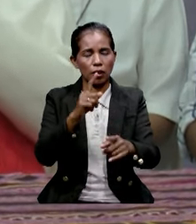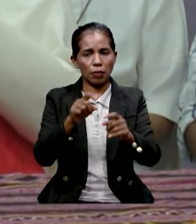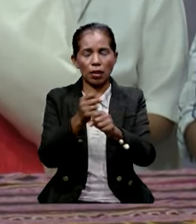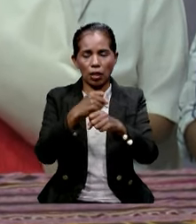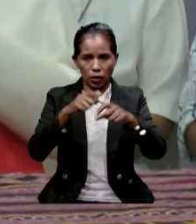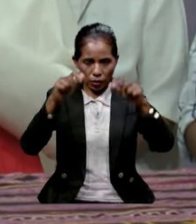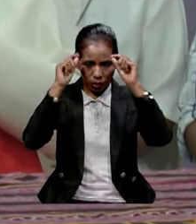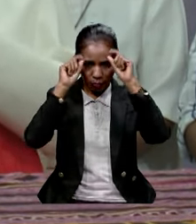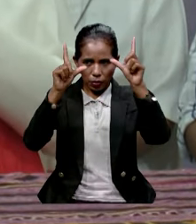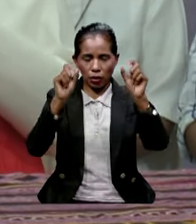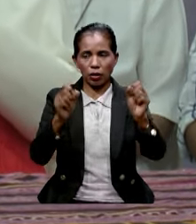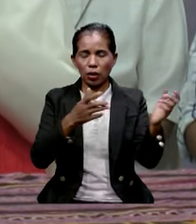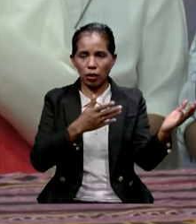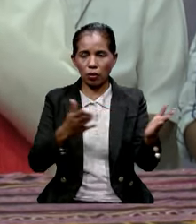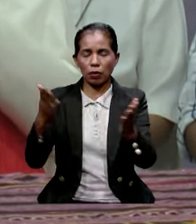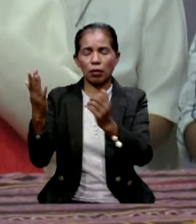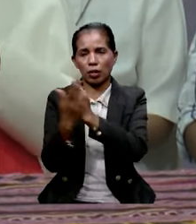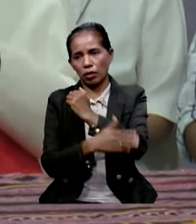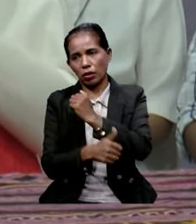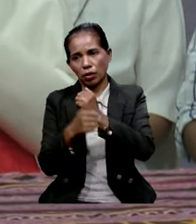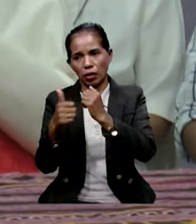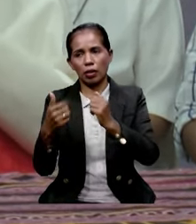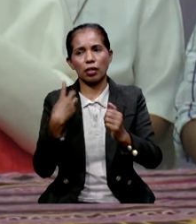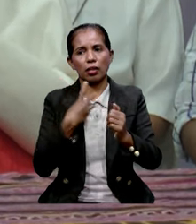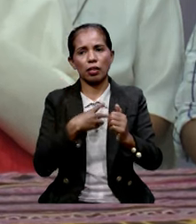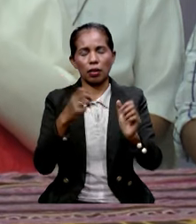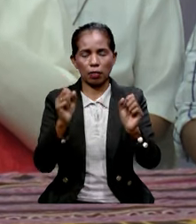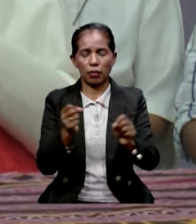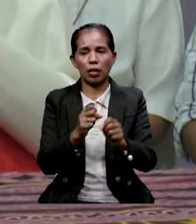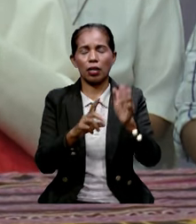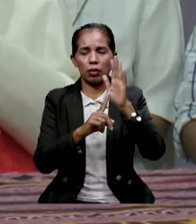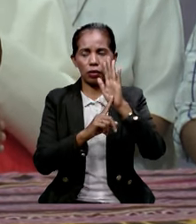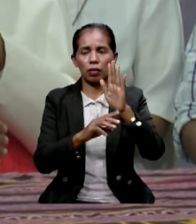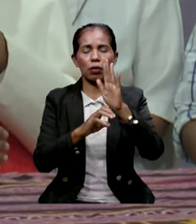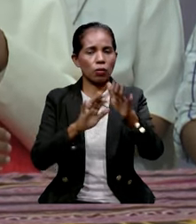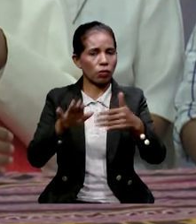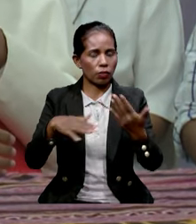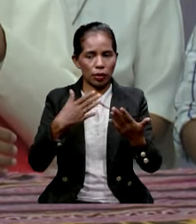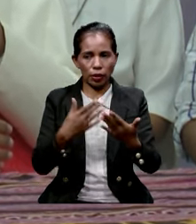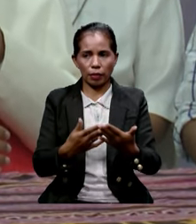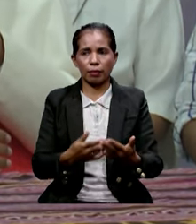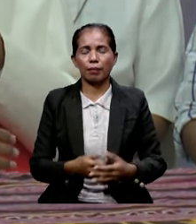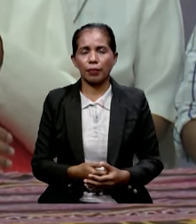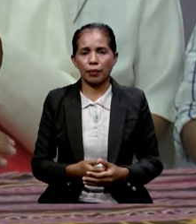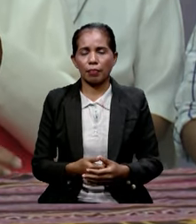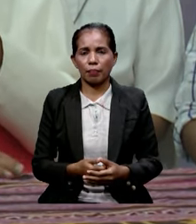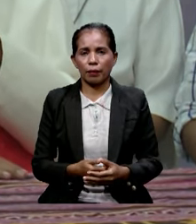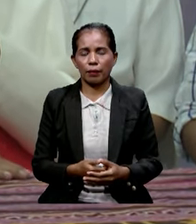tem que. Haruka para a Fatsil, Nehoto, tem que exemplo. Sira Nehoto, durante a